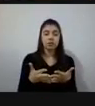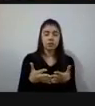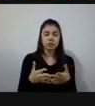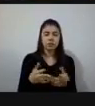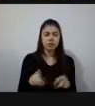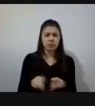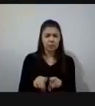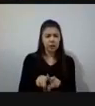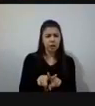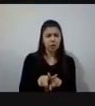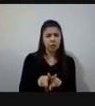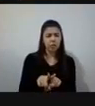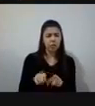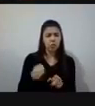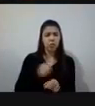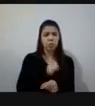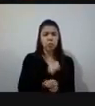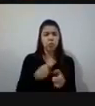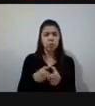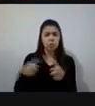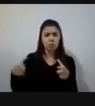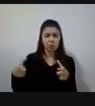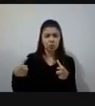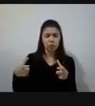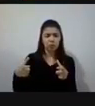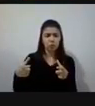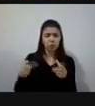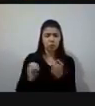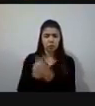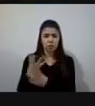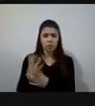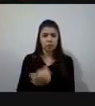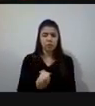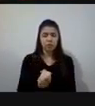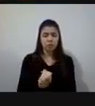sobre... Não, era sobre se... As palestras, né?